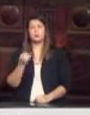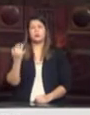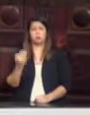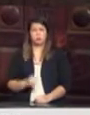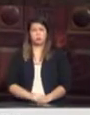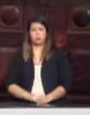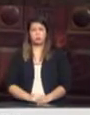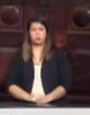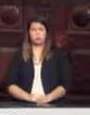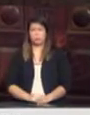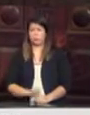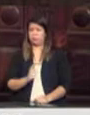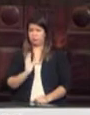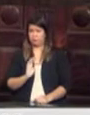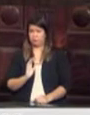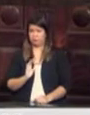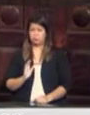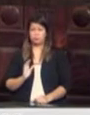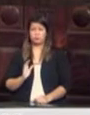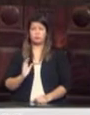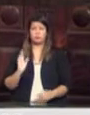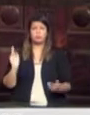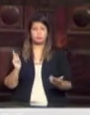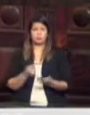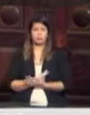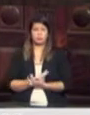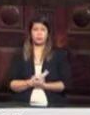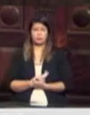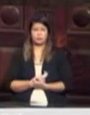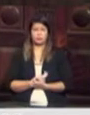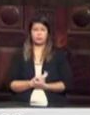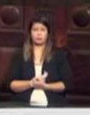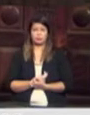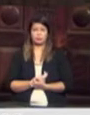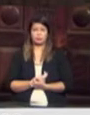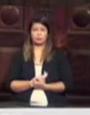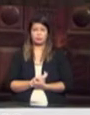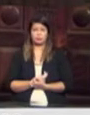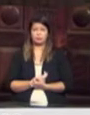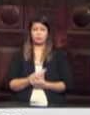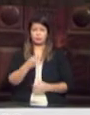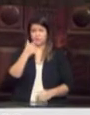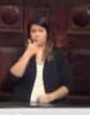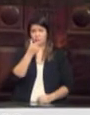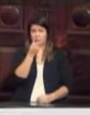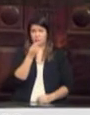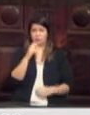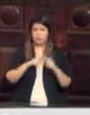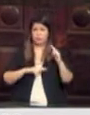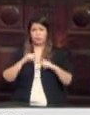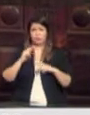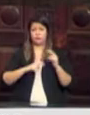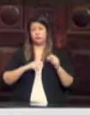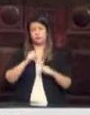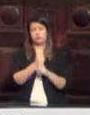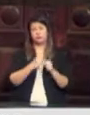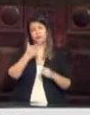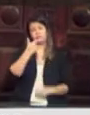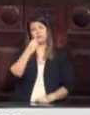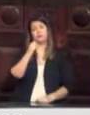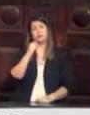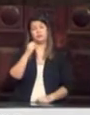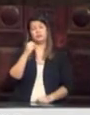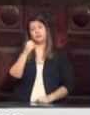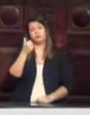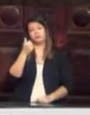era. Então, deputado Valdec, em 20 de junho de 2013,